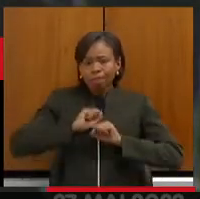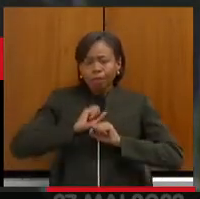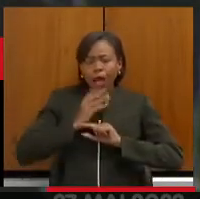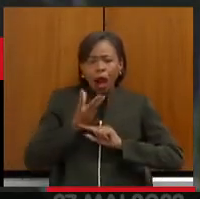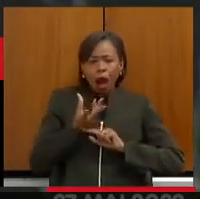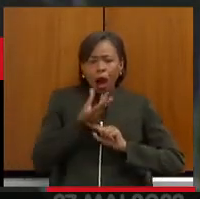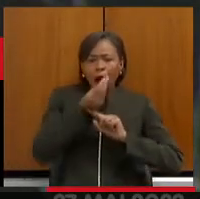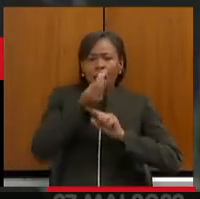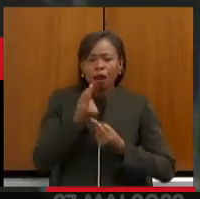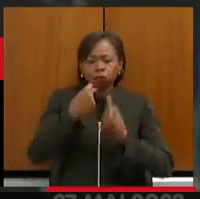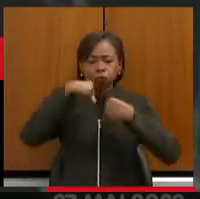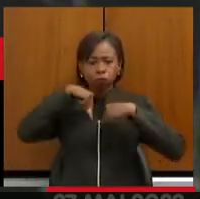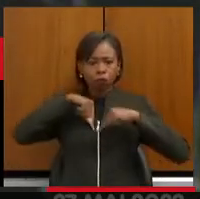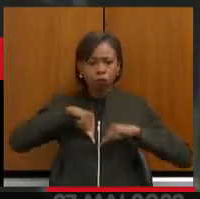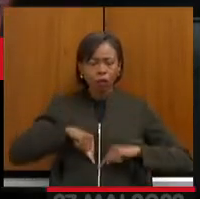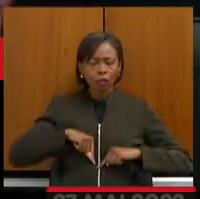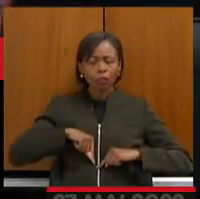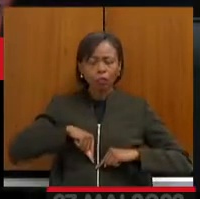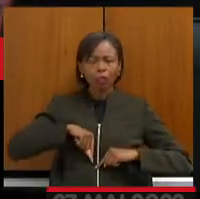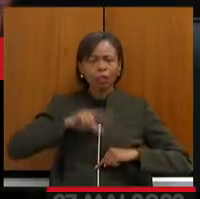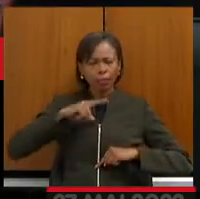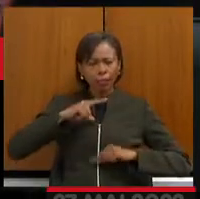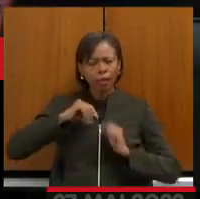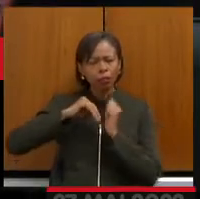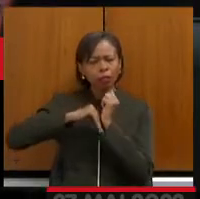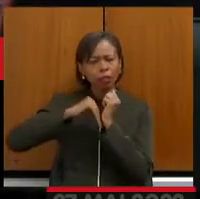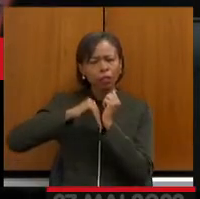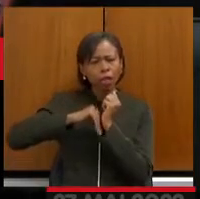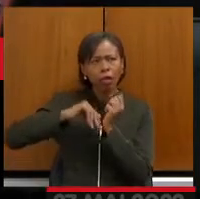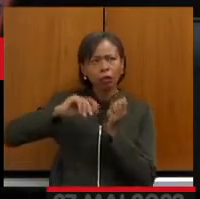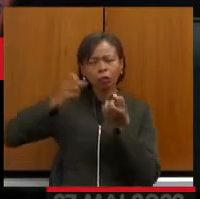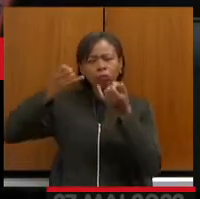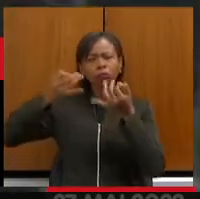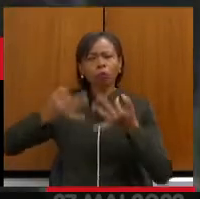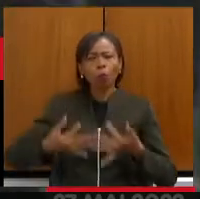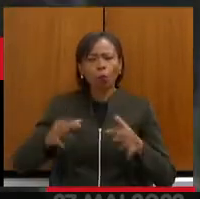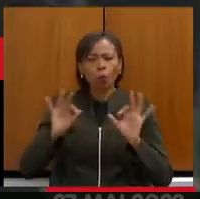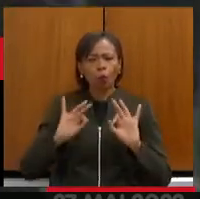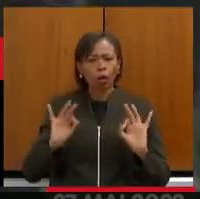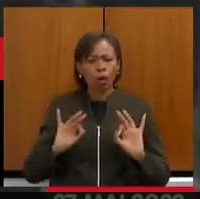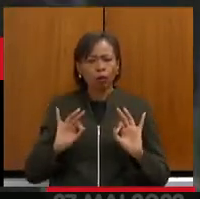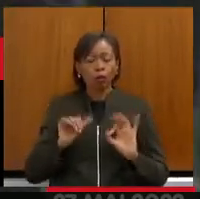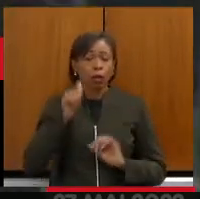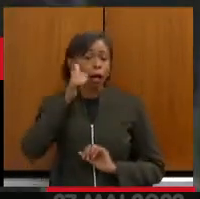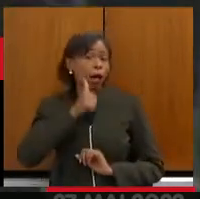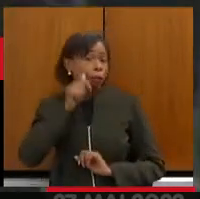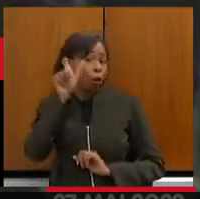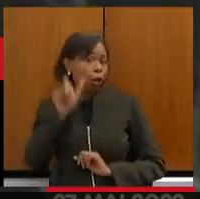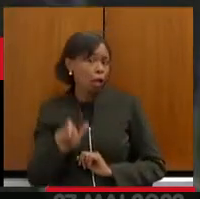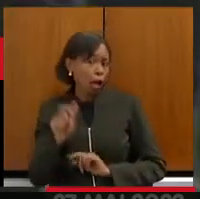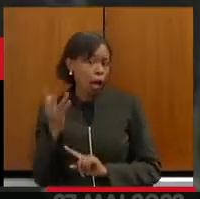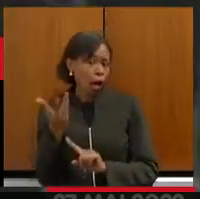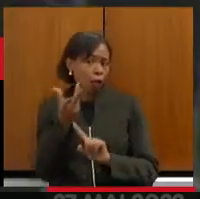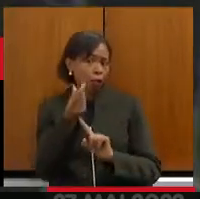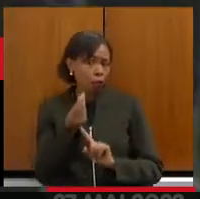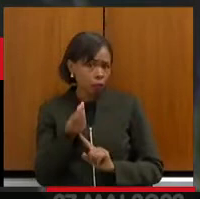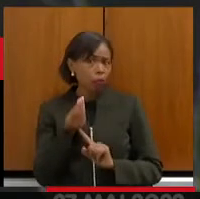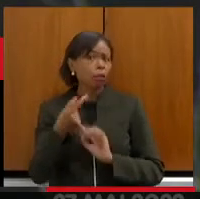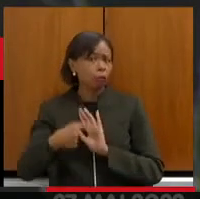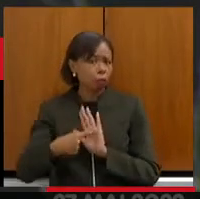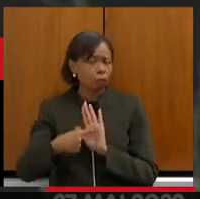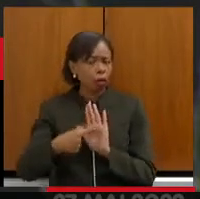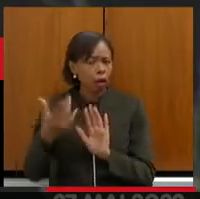o mistério no qual é indecifrável e da mulher artista a arte surge como um gesto